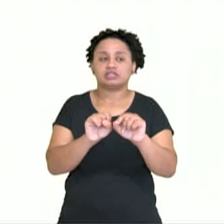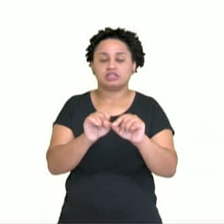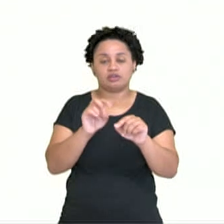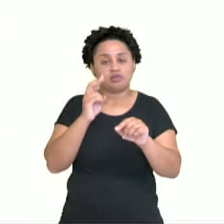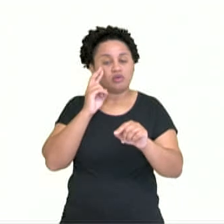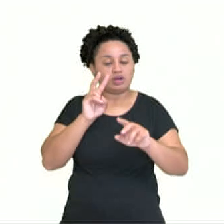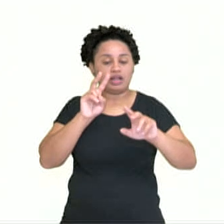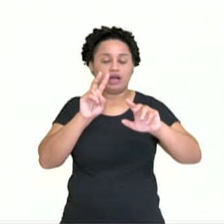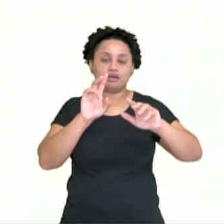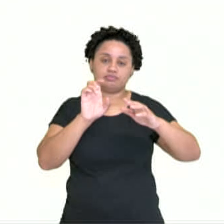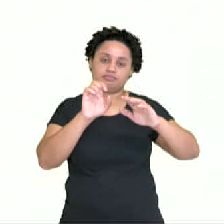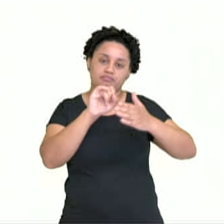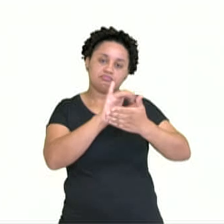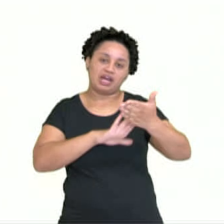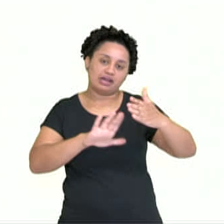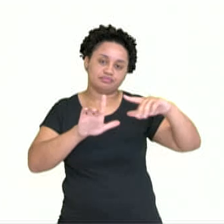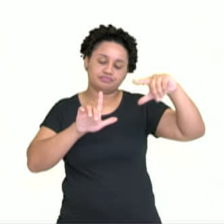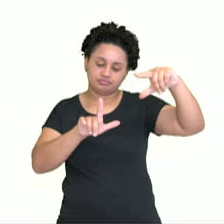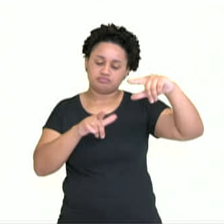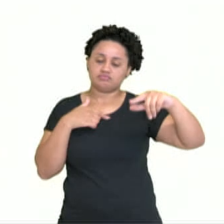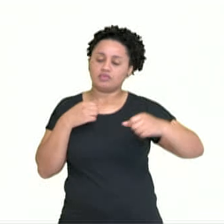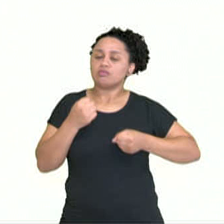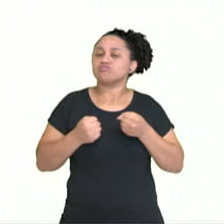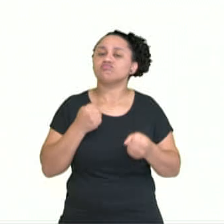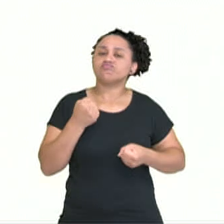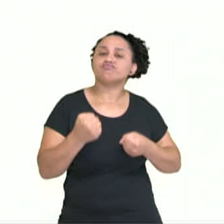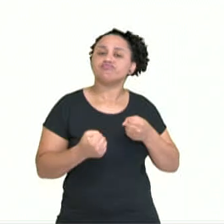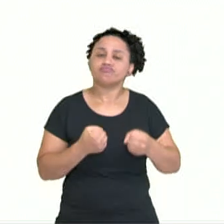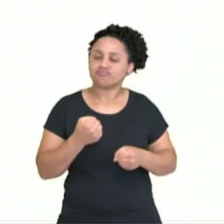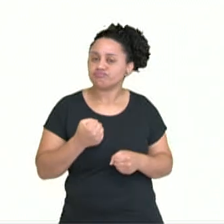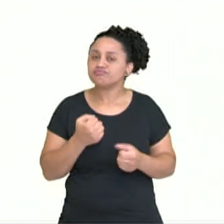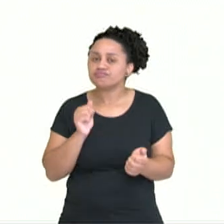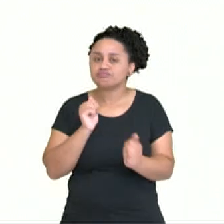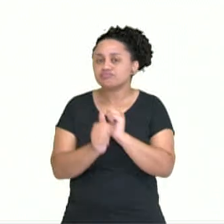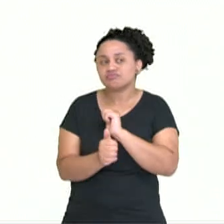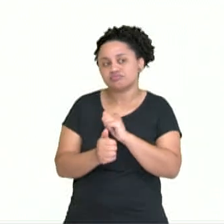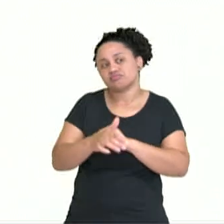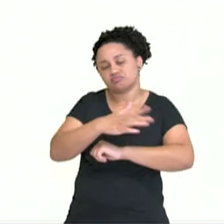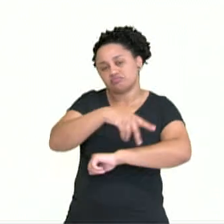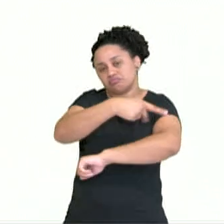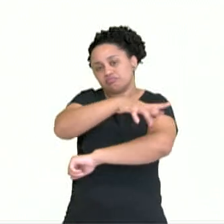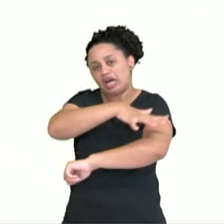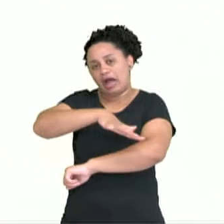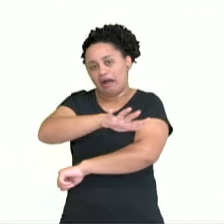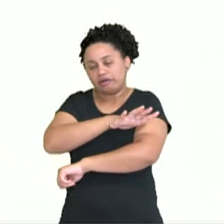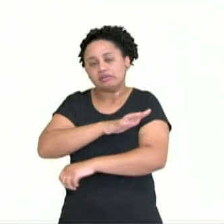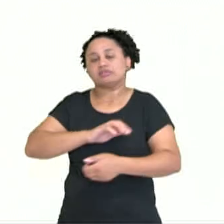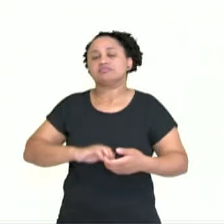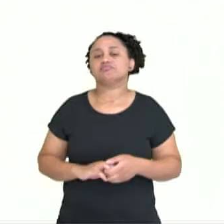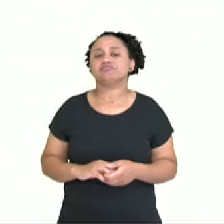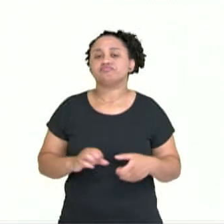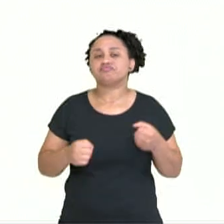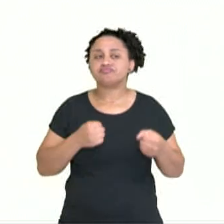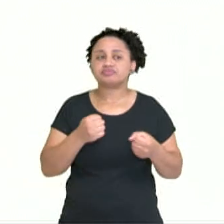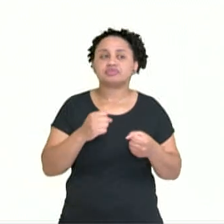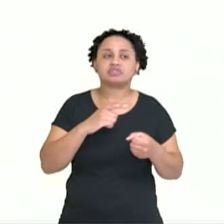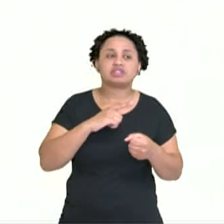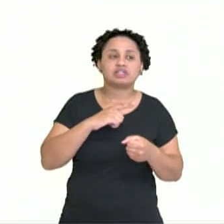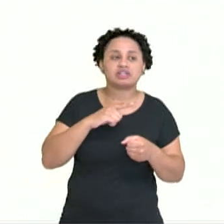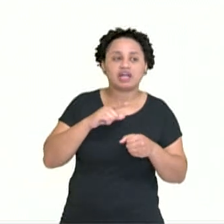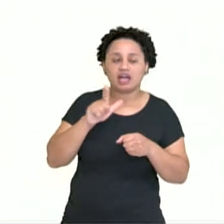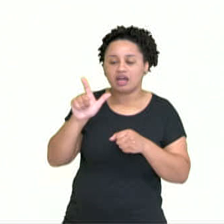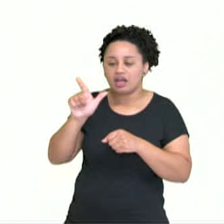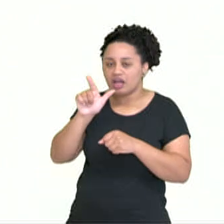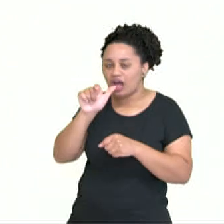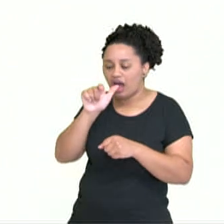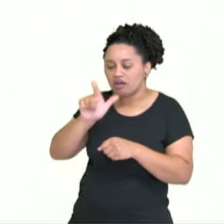estão correndo, né, praticando exercício. É um parque, imagino eu, né? Daí tem um laguinho aqui